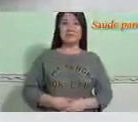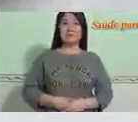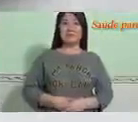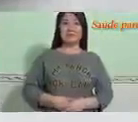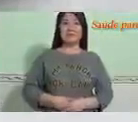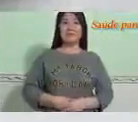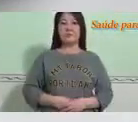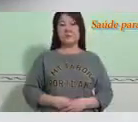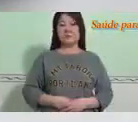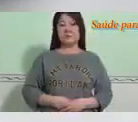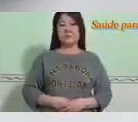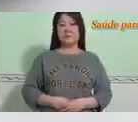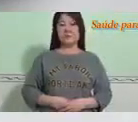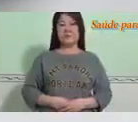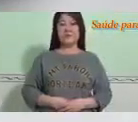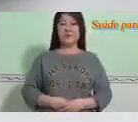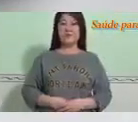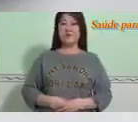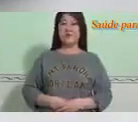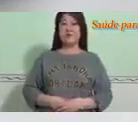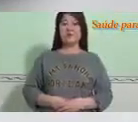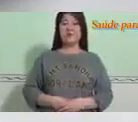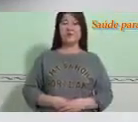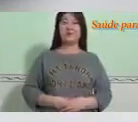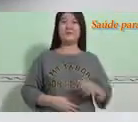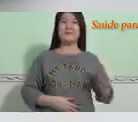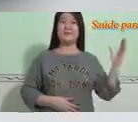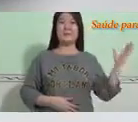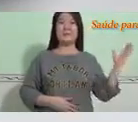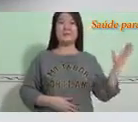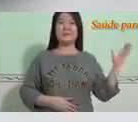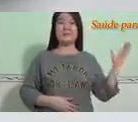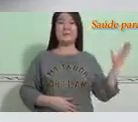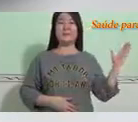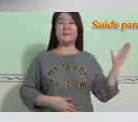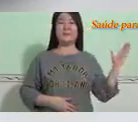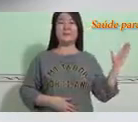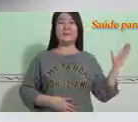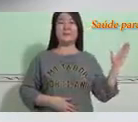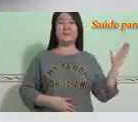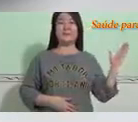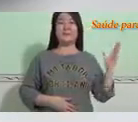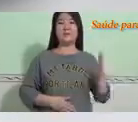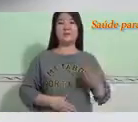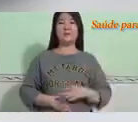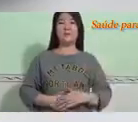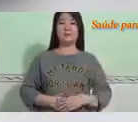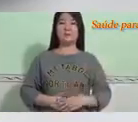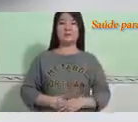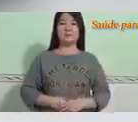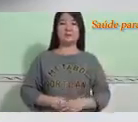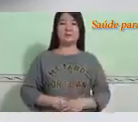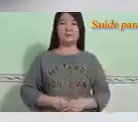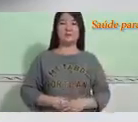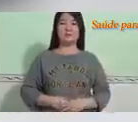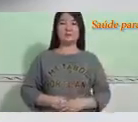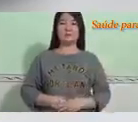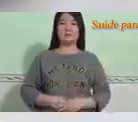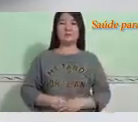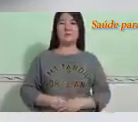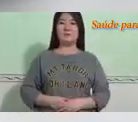senhor me olhasse à um r um ponto a n i n g o s o para a prevenção daqueles dias de